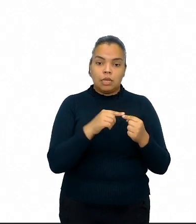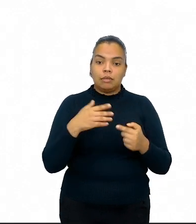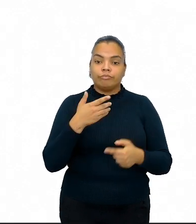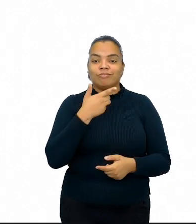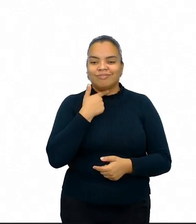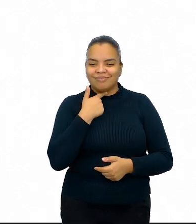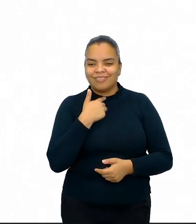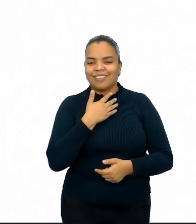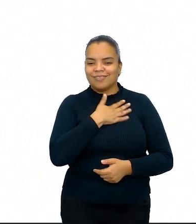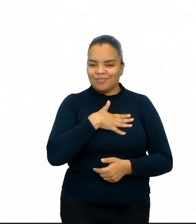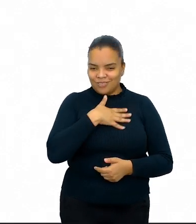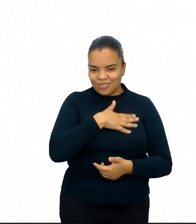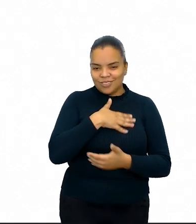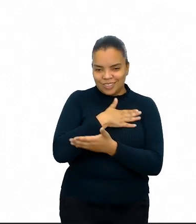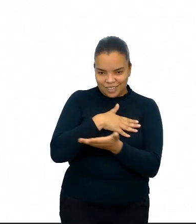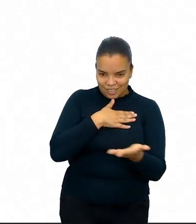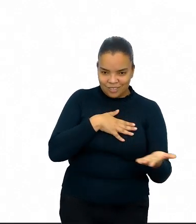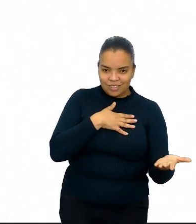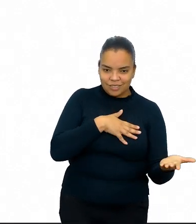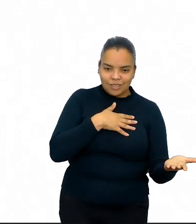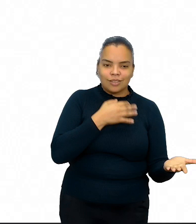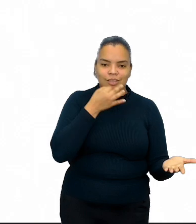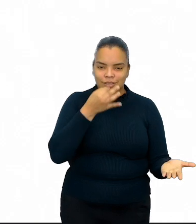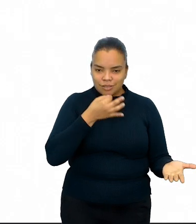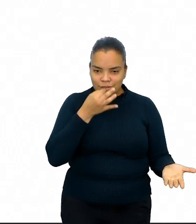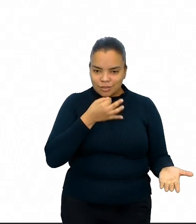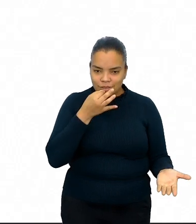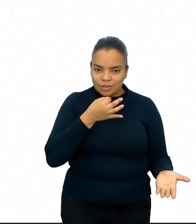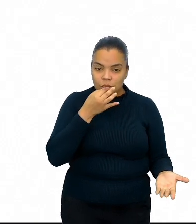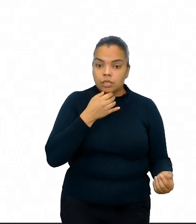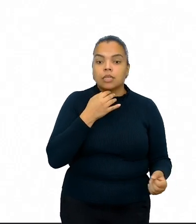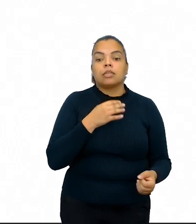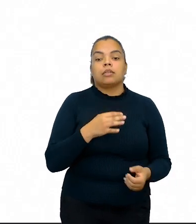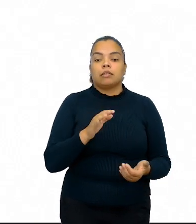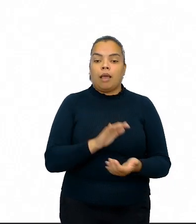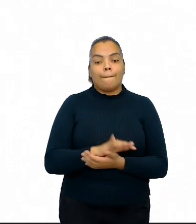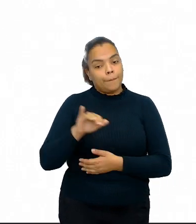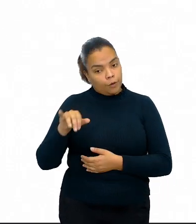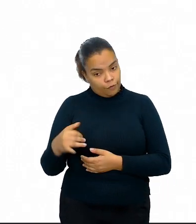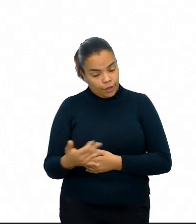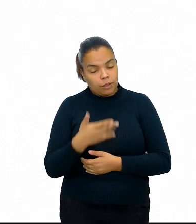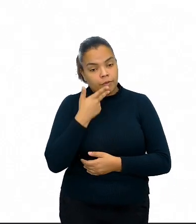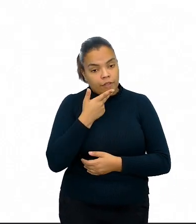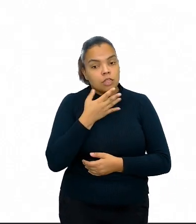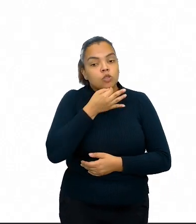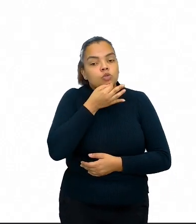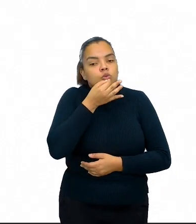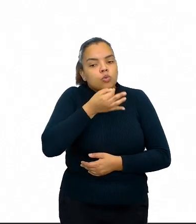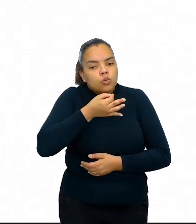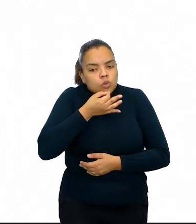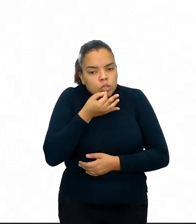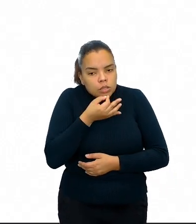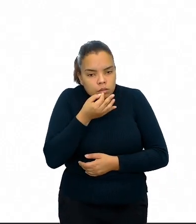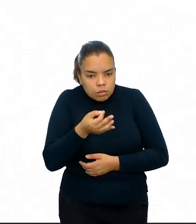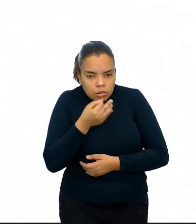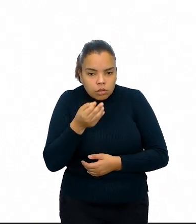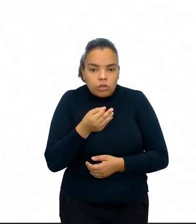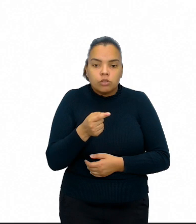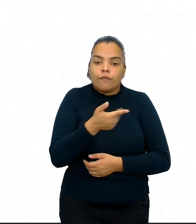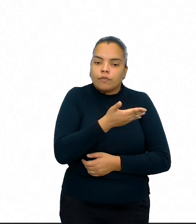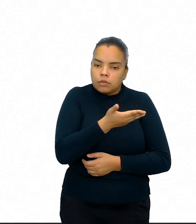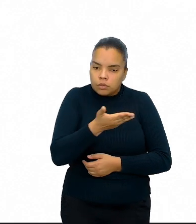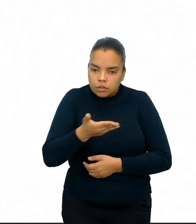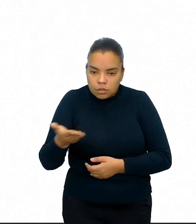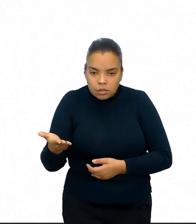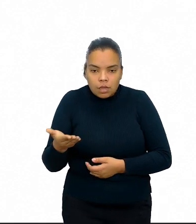gostando das contribuições. Aproveito para ressaltar, né, que são sugestões, e aí vocês podem ficar, claro, à vontade